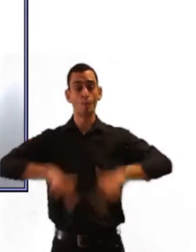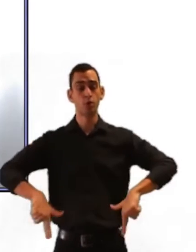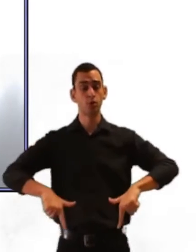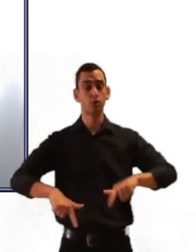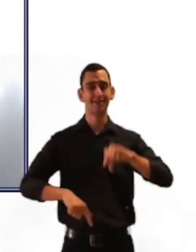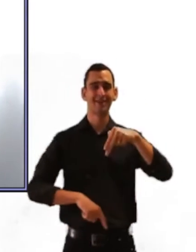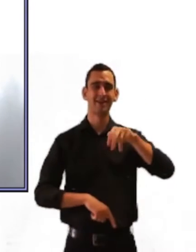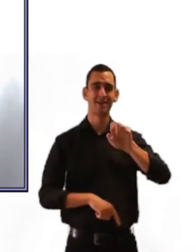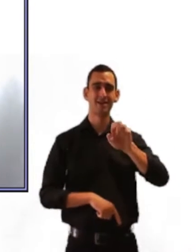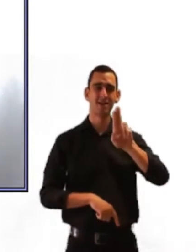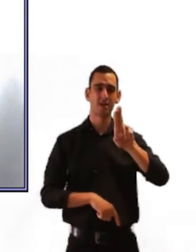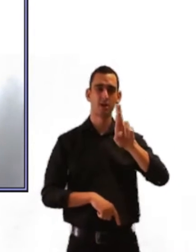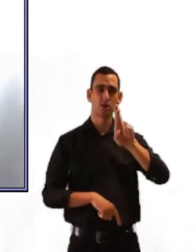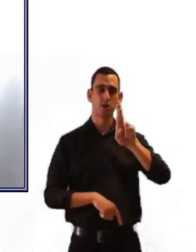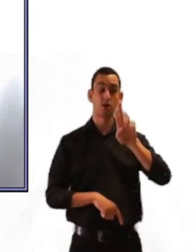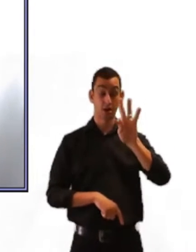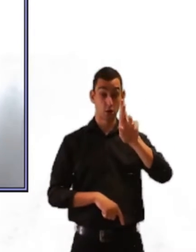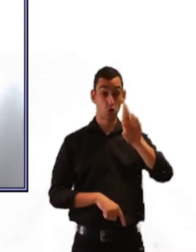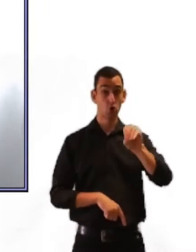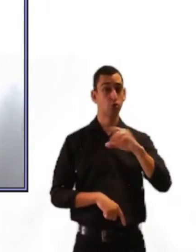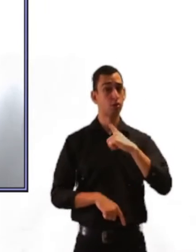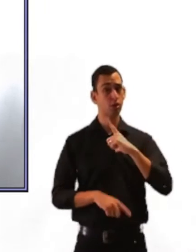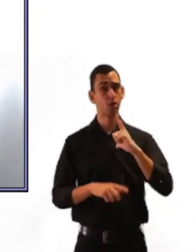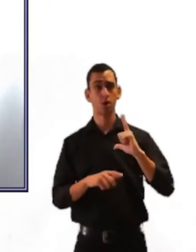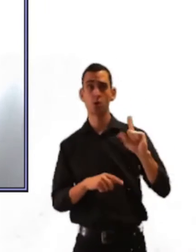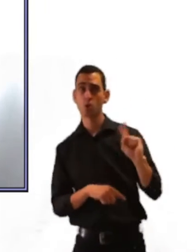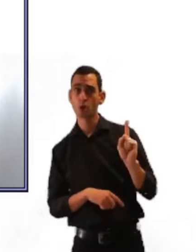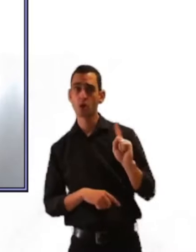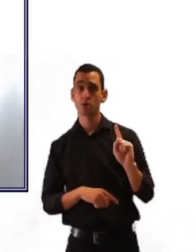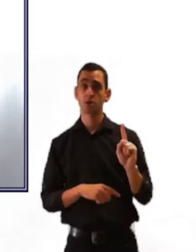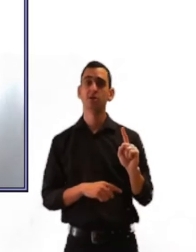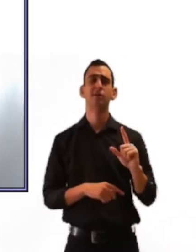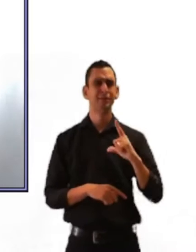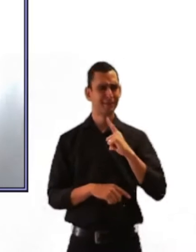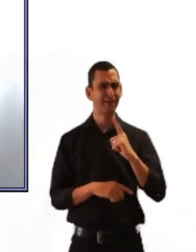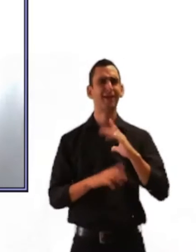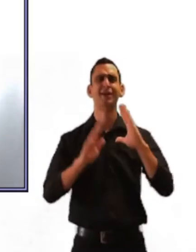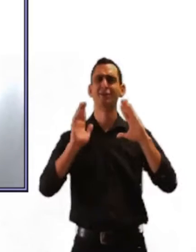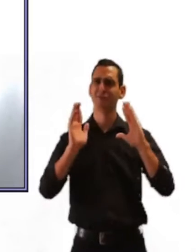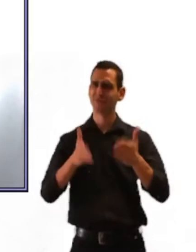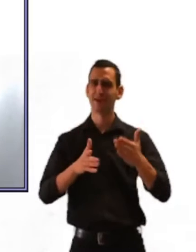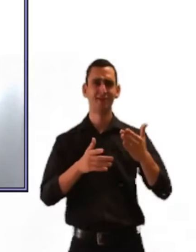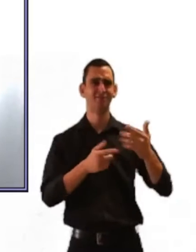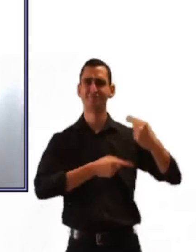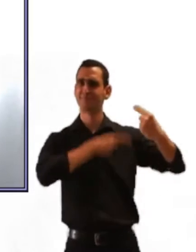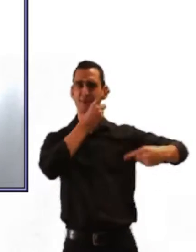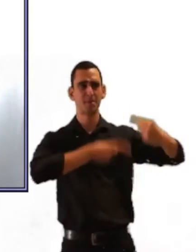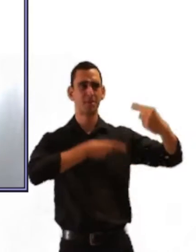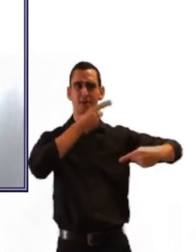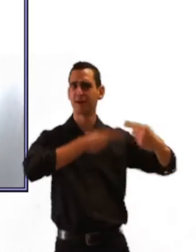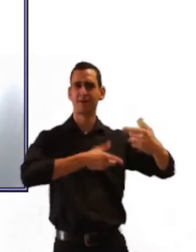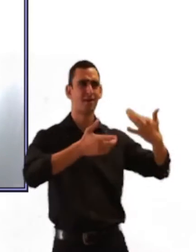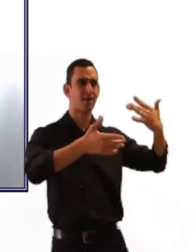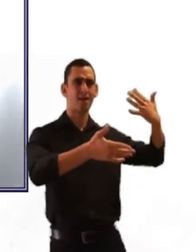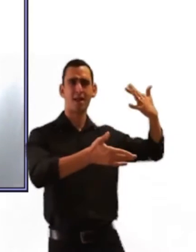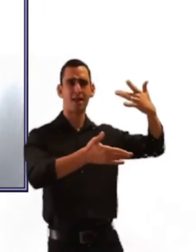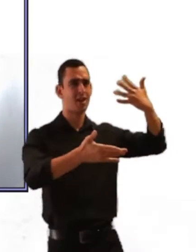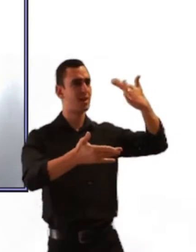Para vocês terem uma ideia, essa discussão já remonta a alguns séculos, né? Em